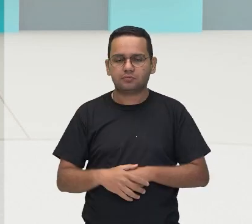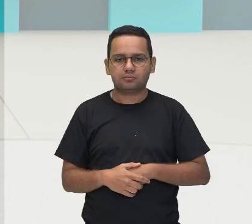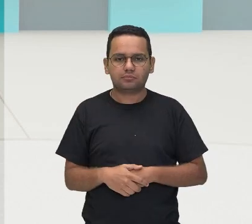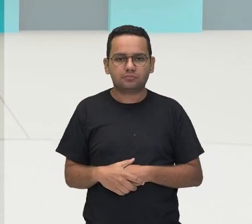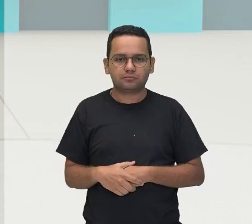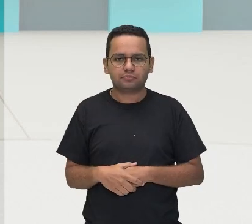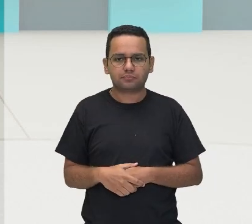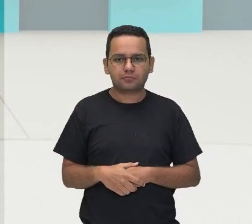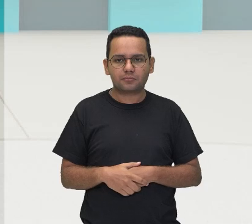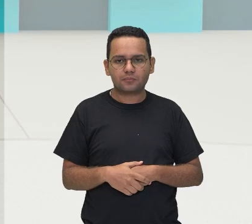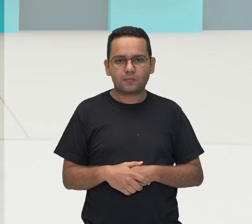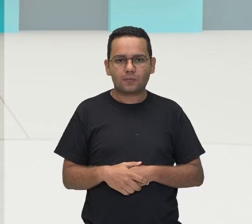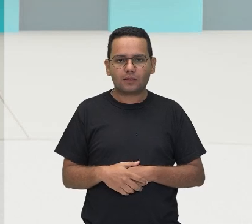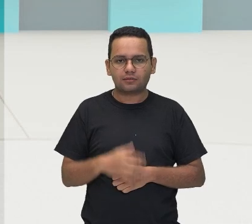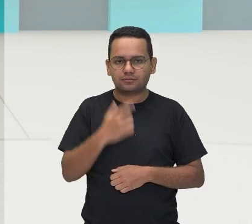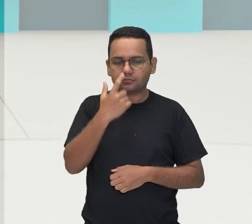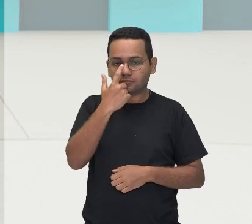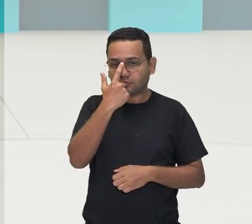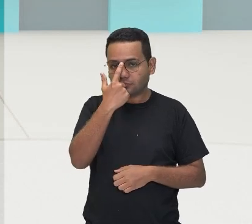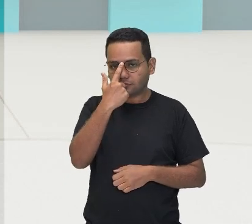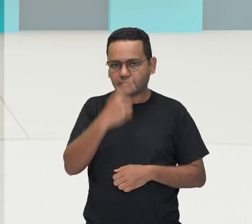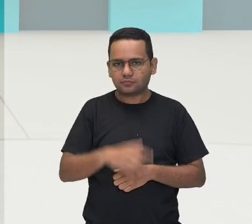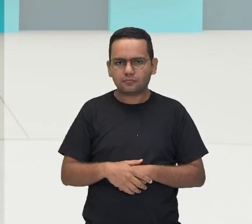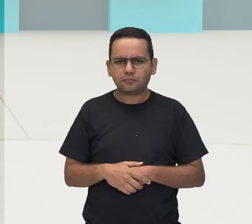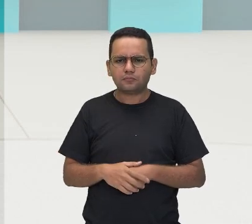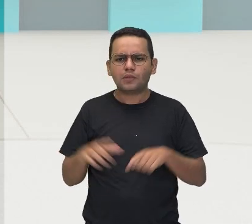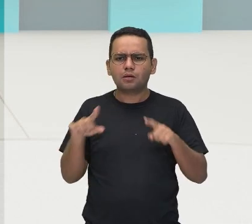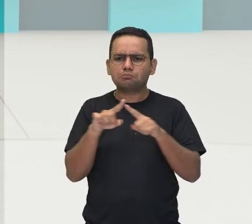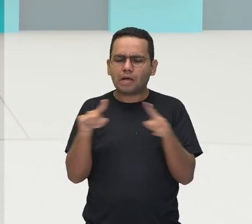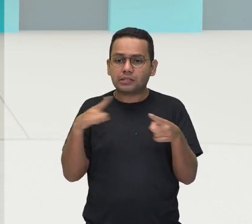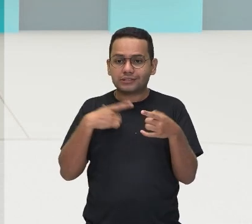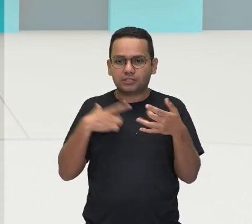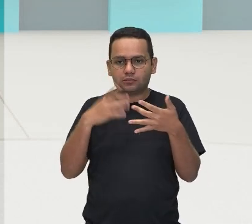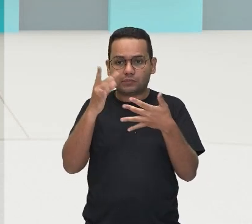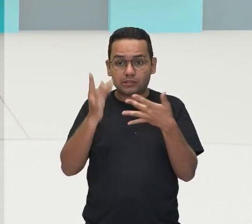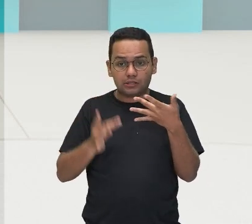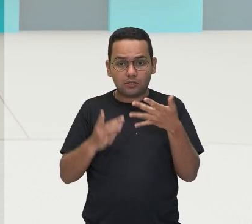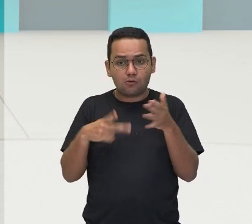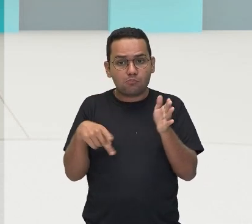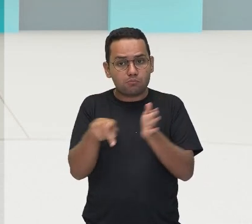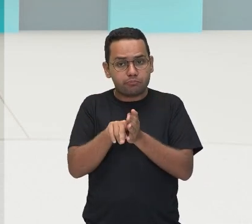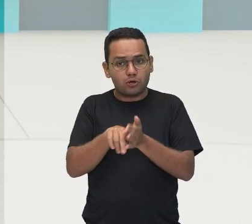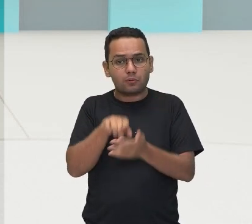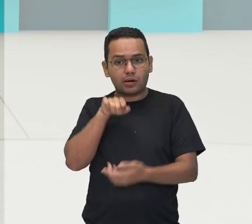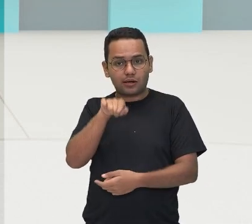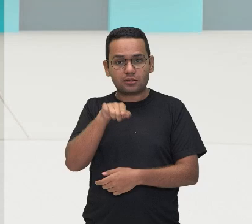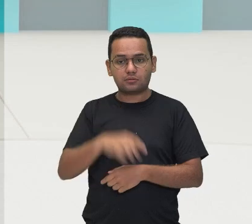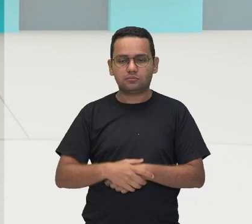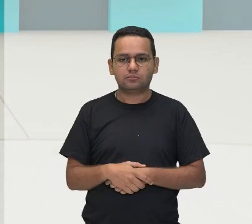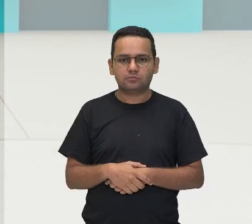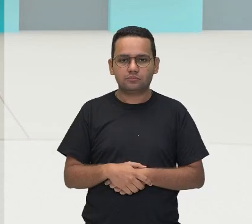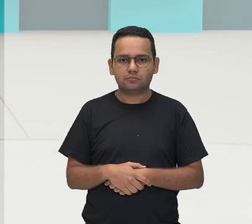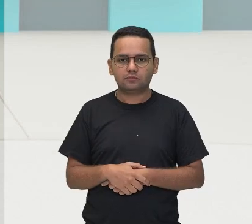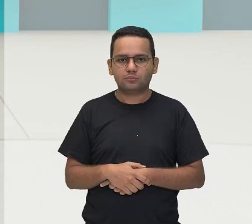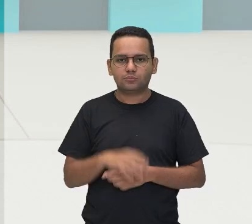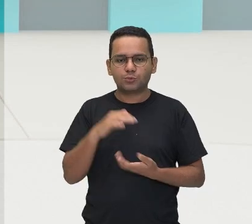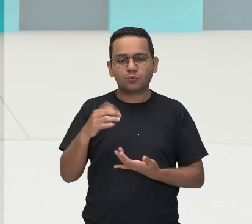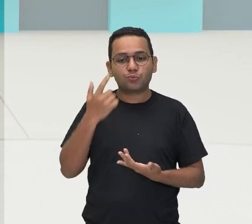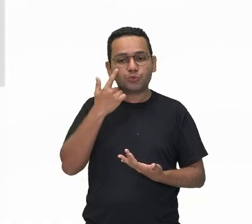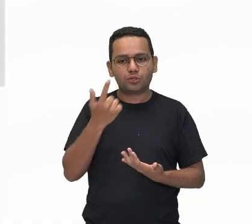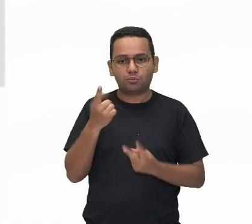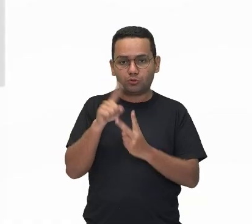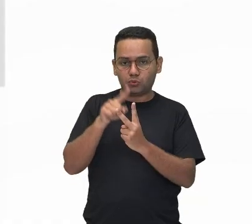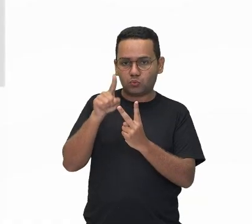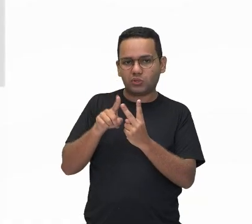vocês vão observar que existe uma certa peculiaridade aí nesse estilo de luta. Eu vou trazer duas imagens aqui para vocês